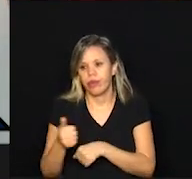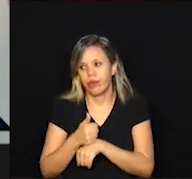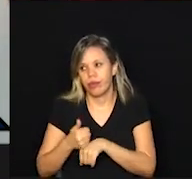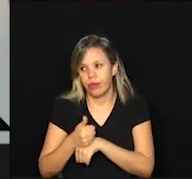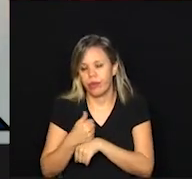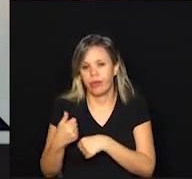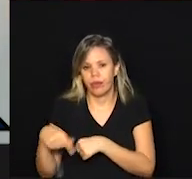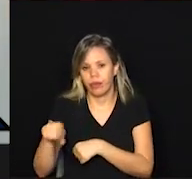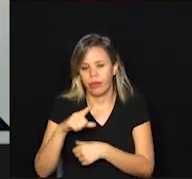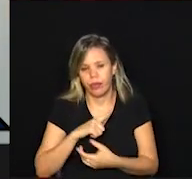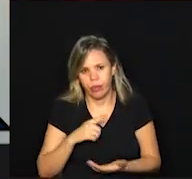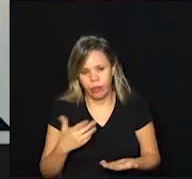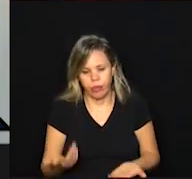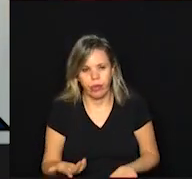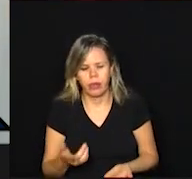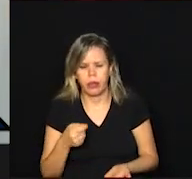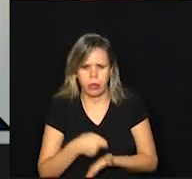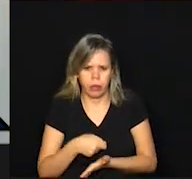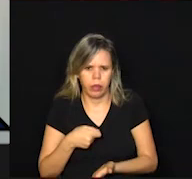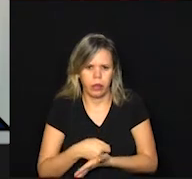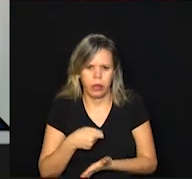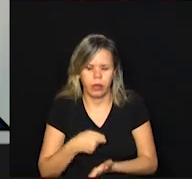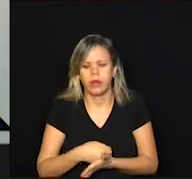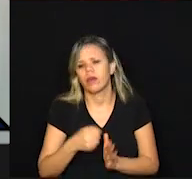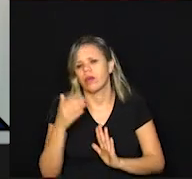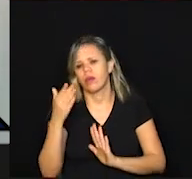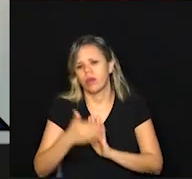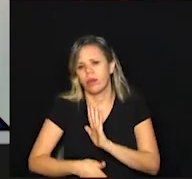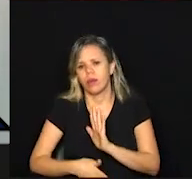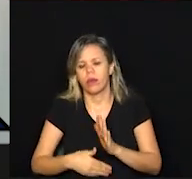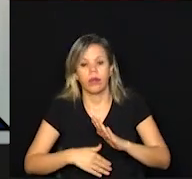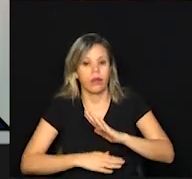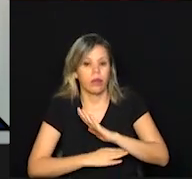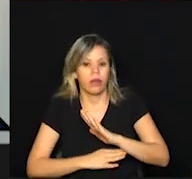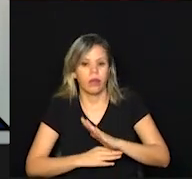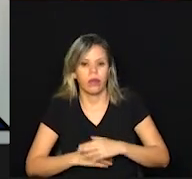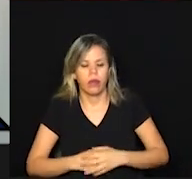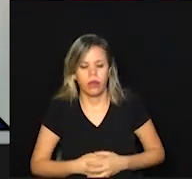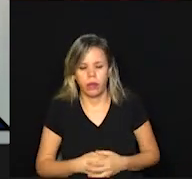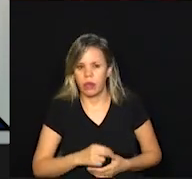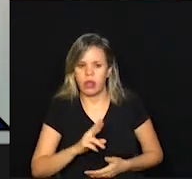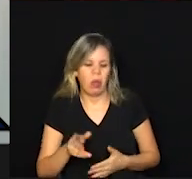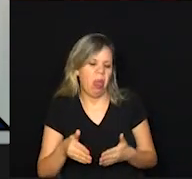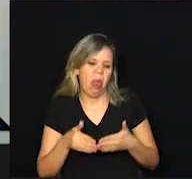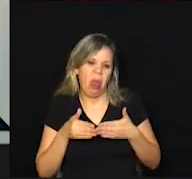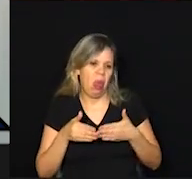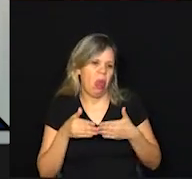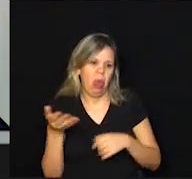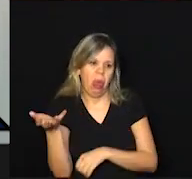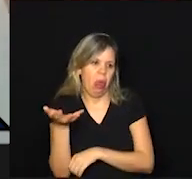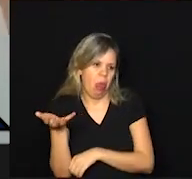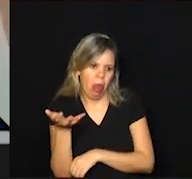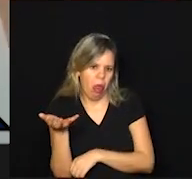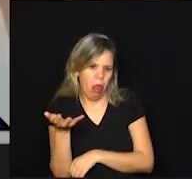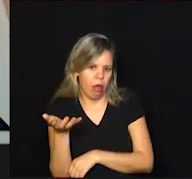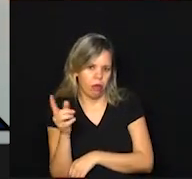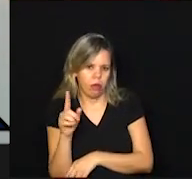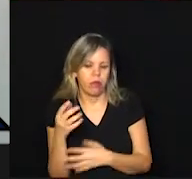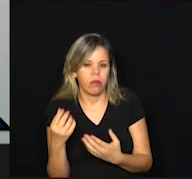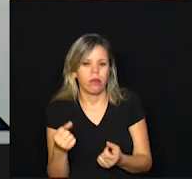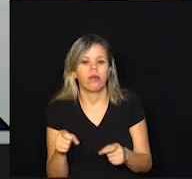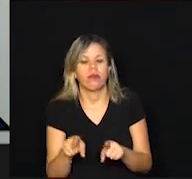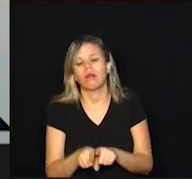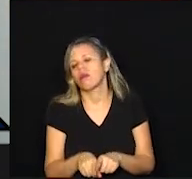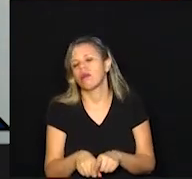cargos que eles possuem ele tem obrigação de prestar conta no Poder Legislativo não é um favor que eles fazem uma concessão